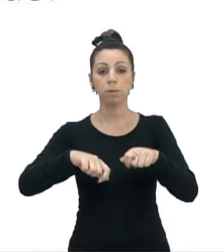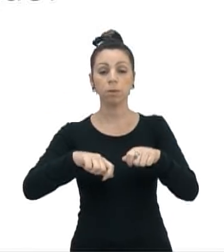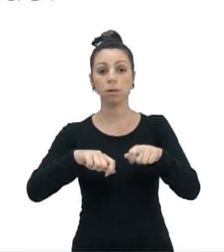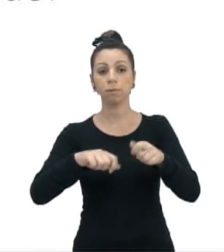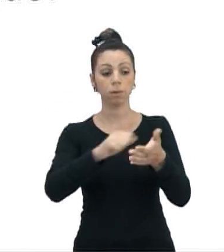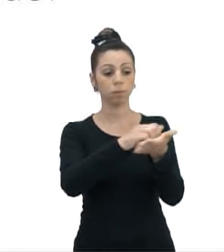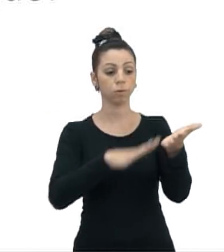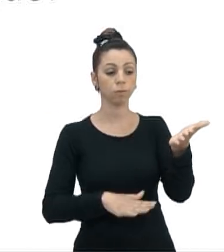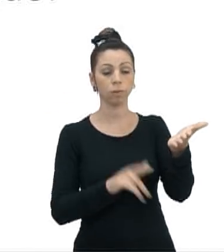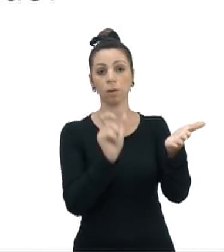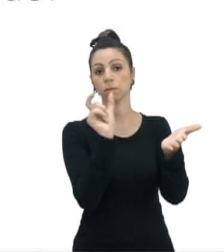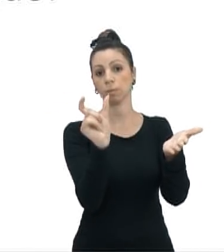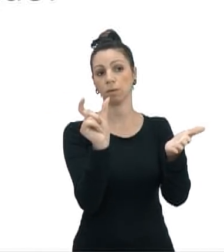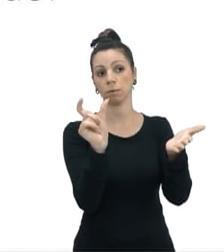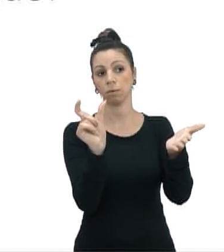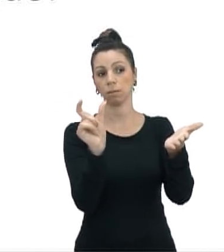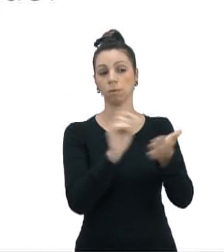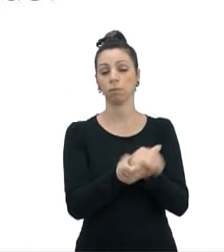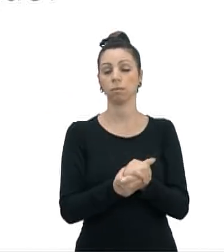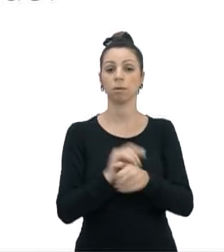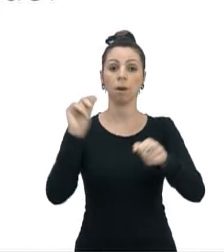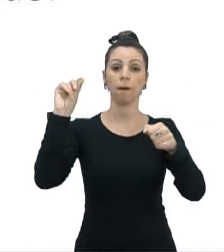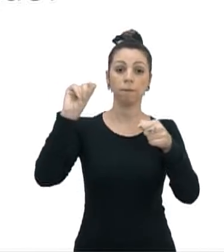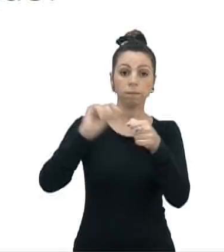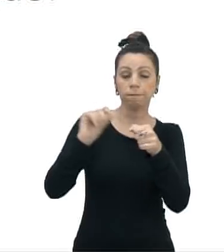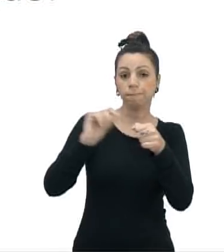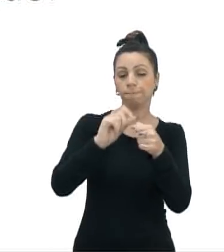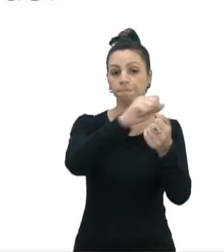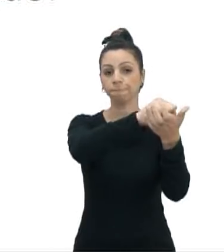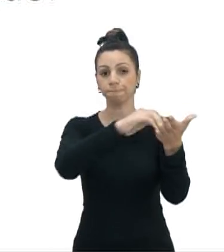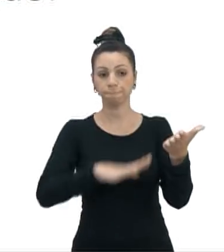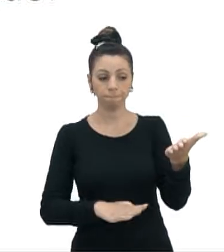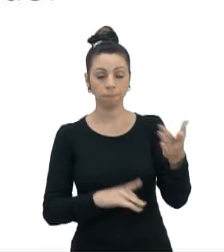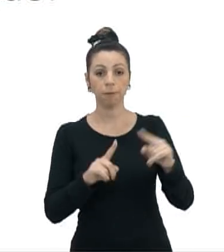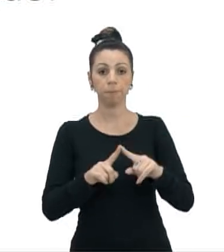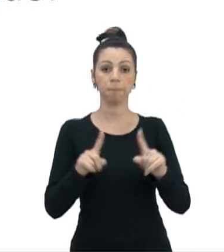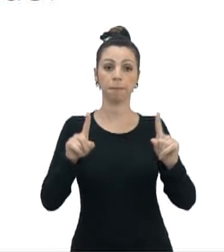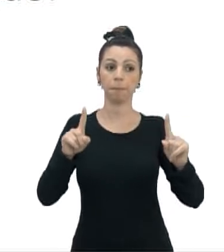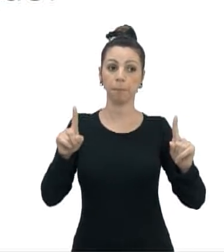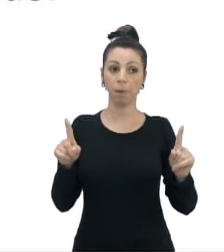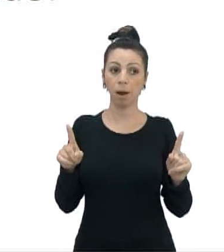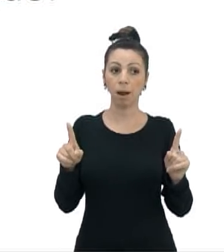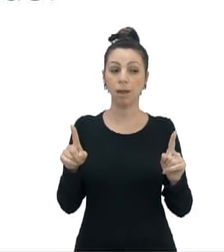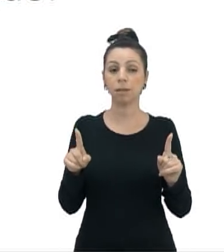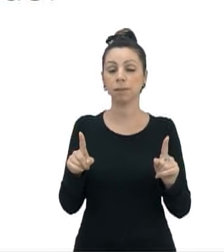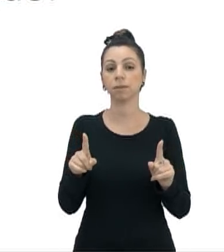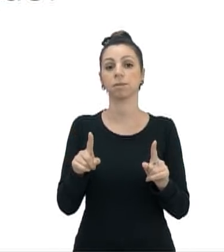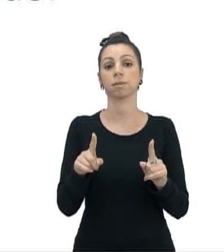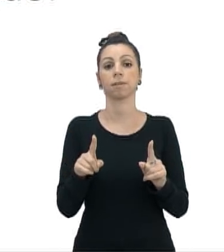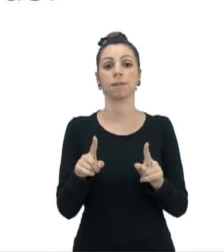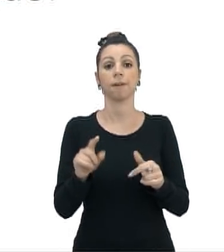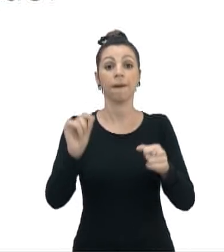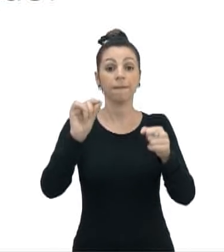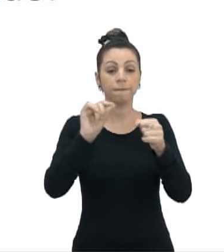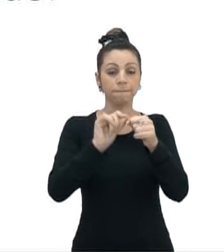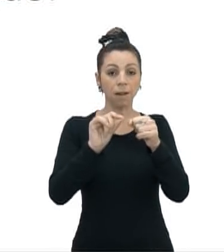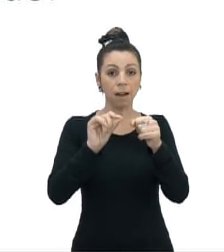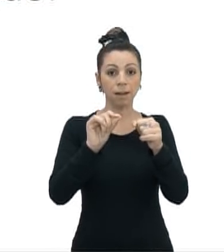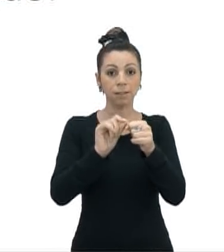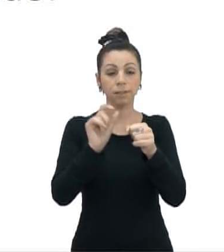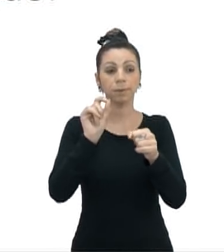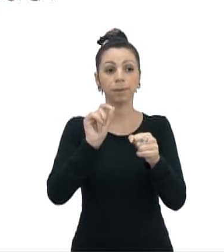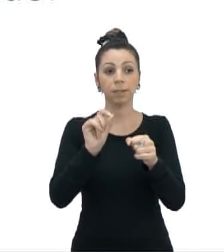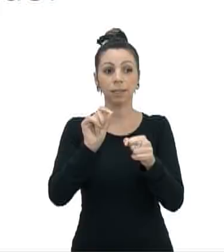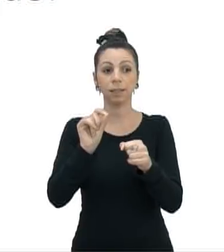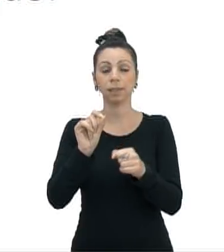de novo. Olha como que eu faço. Faça os exercícios, mas faça-os com atenção.